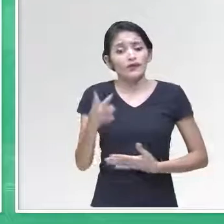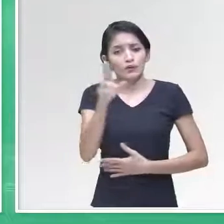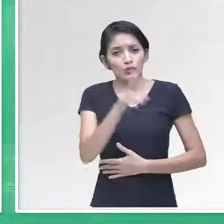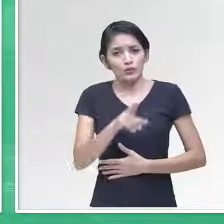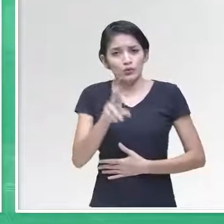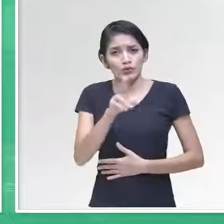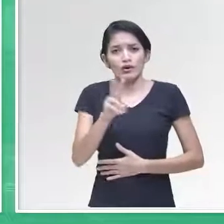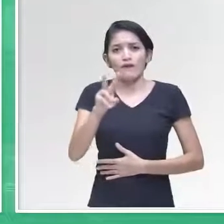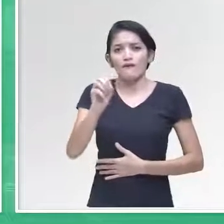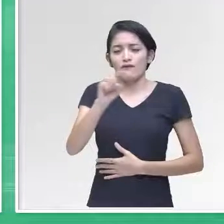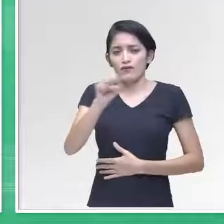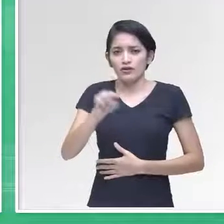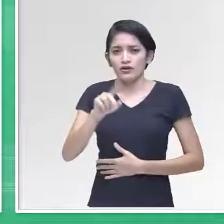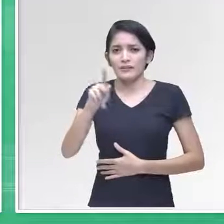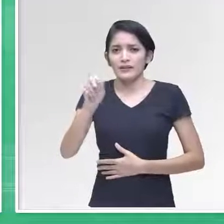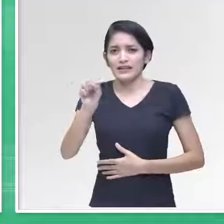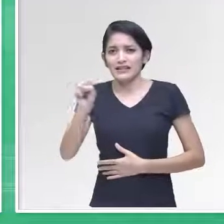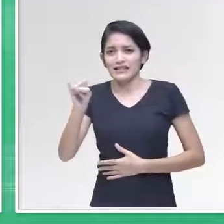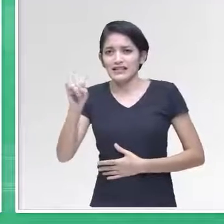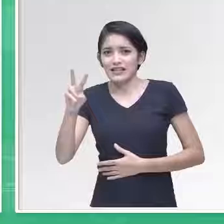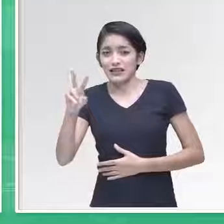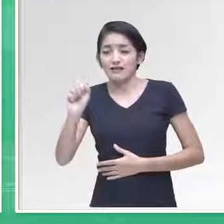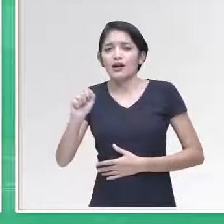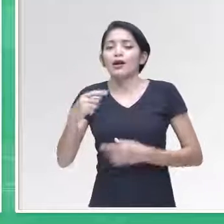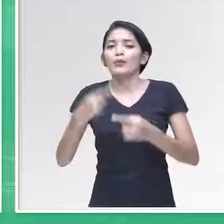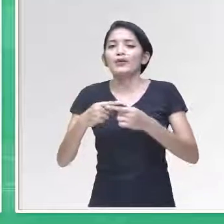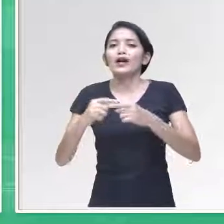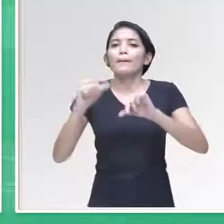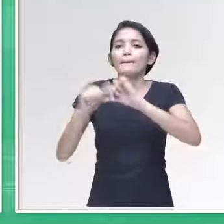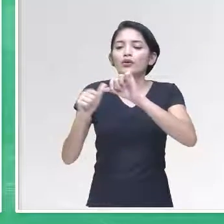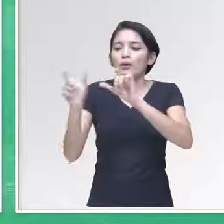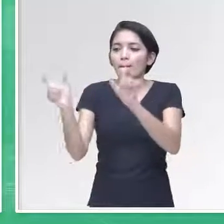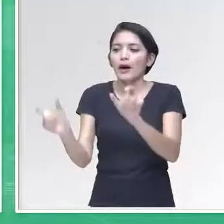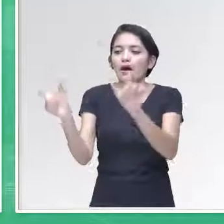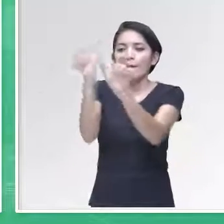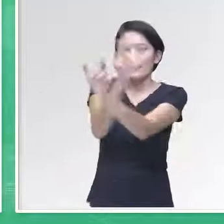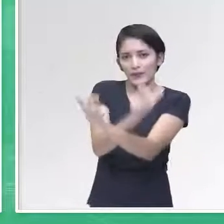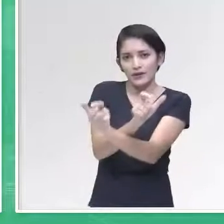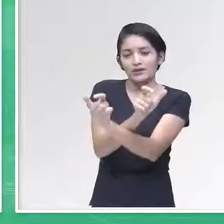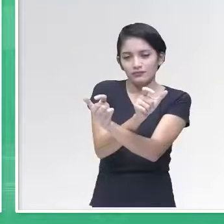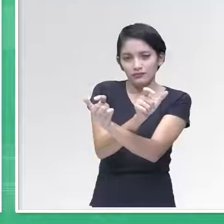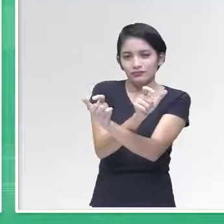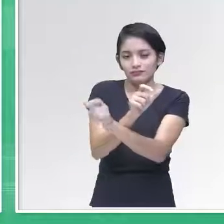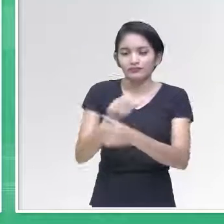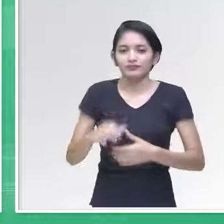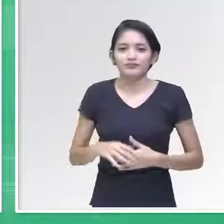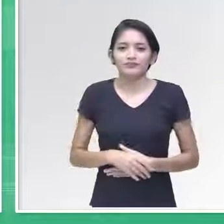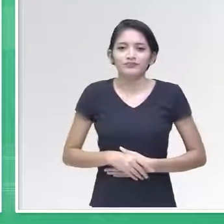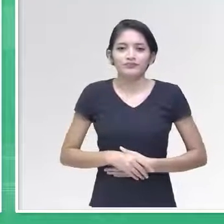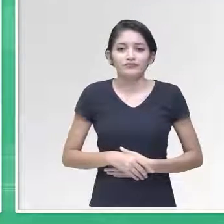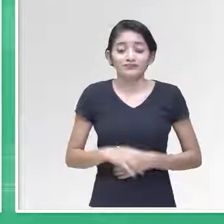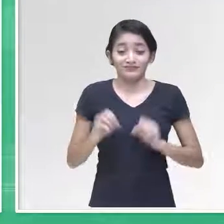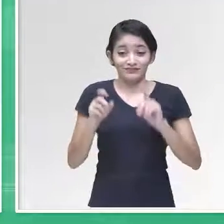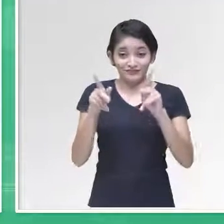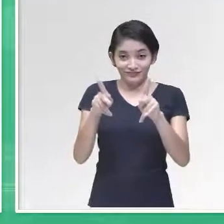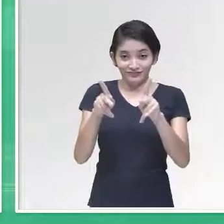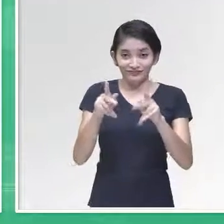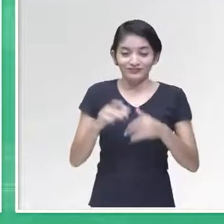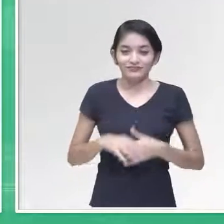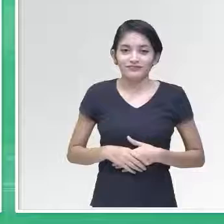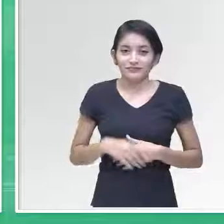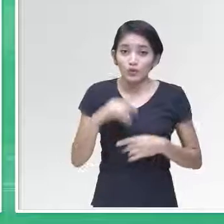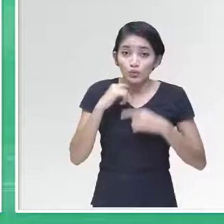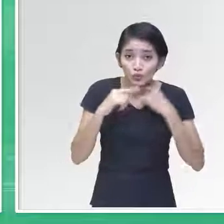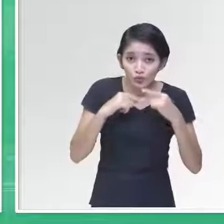voz passiva, né? Porque a gente trocou a ordem, certo? De quem sofreu a ação. Beleza?